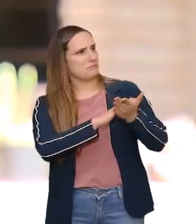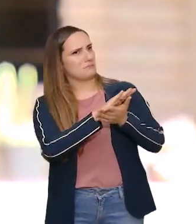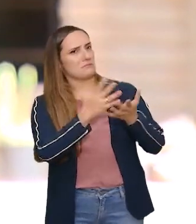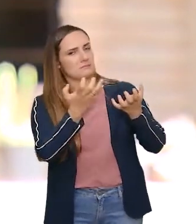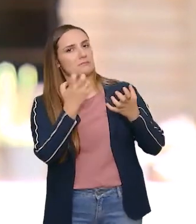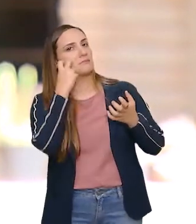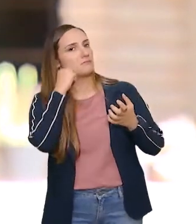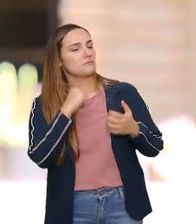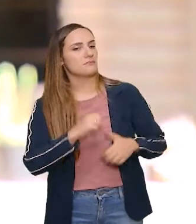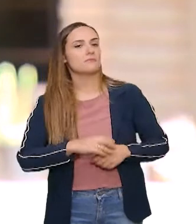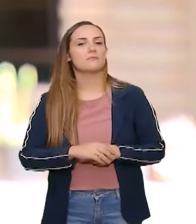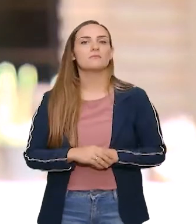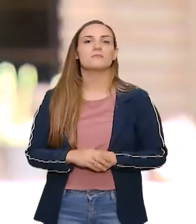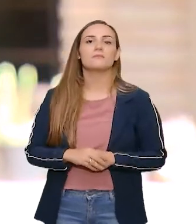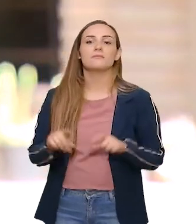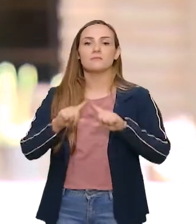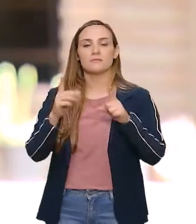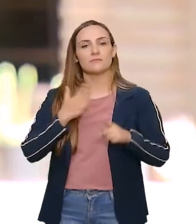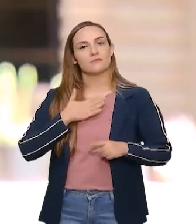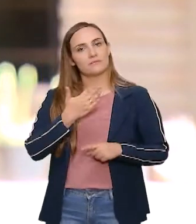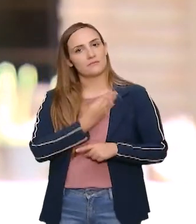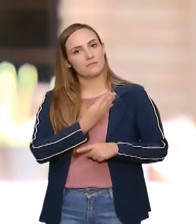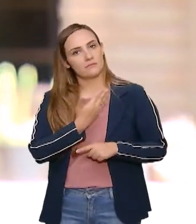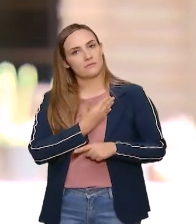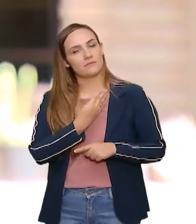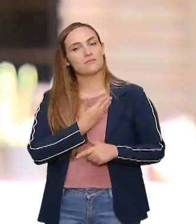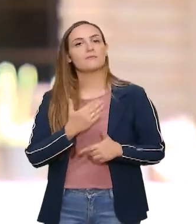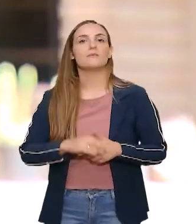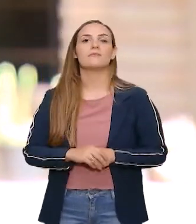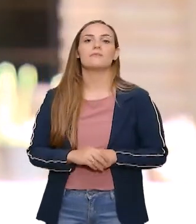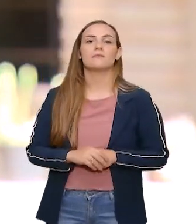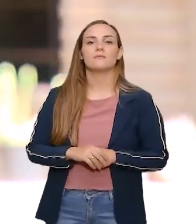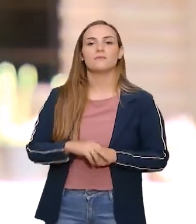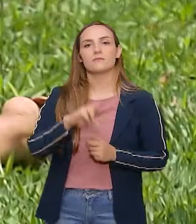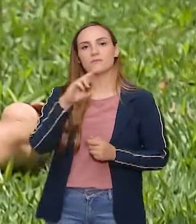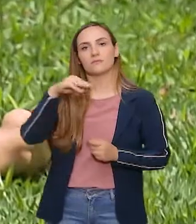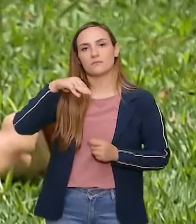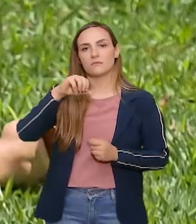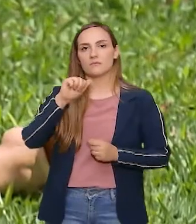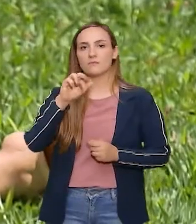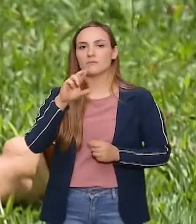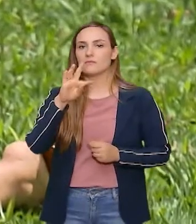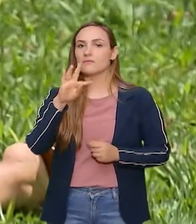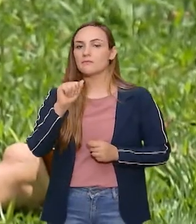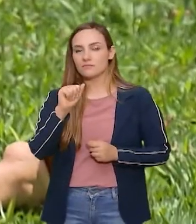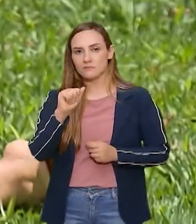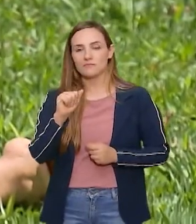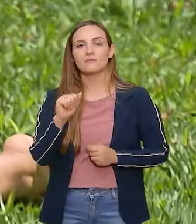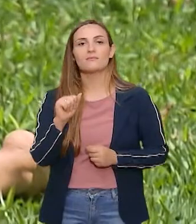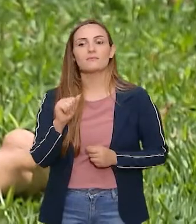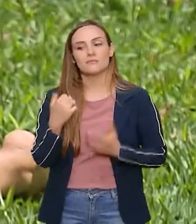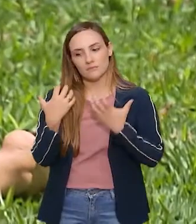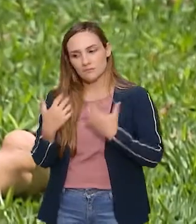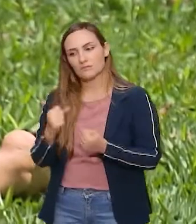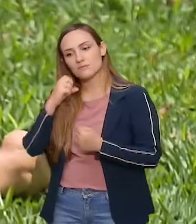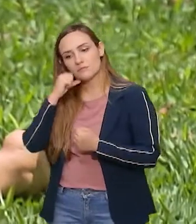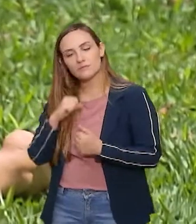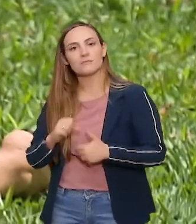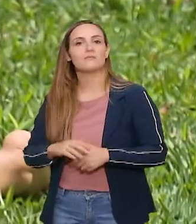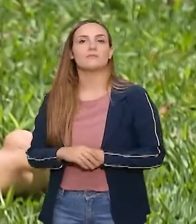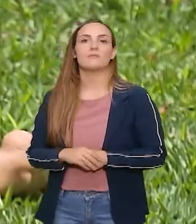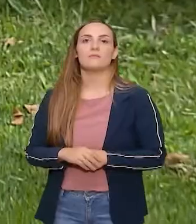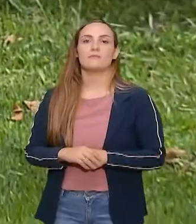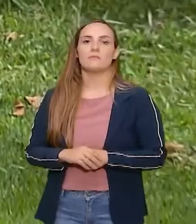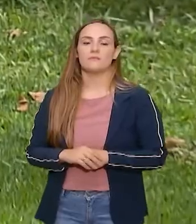batalha e eu não conseguia ninguém para adotar, até que apareceu a minha amiga. A amiga é a Marta, que aceitou acolher